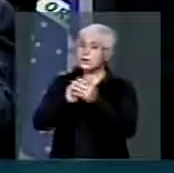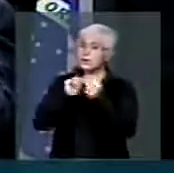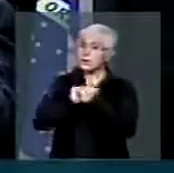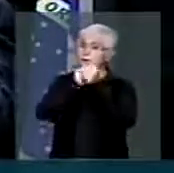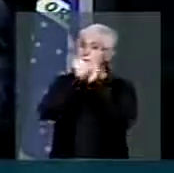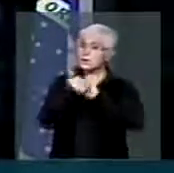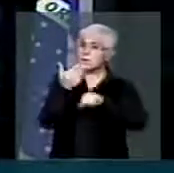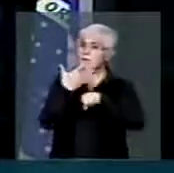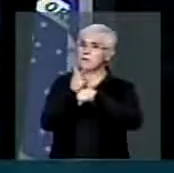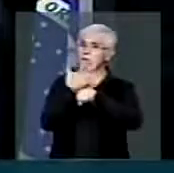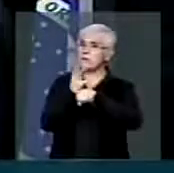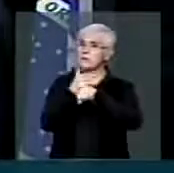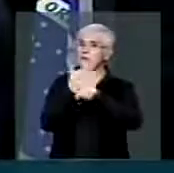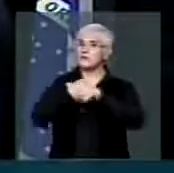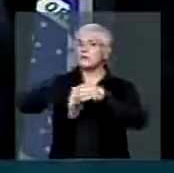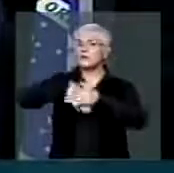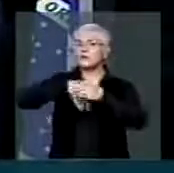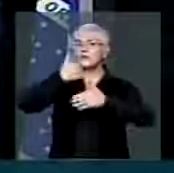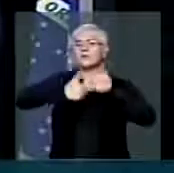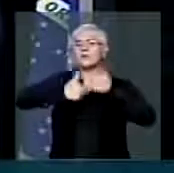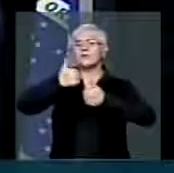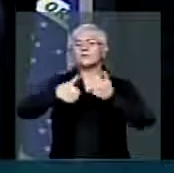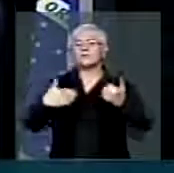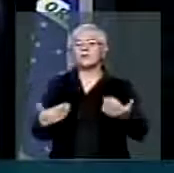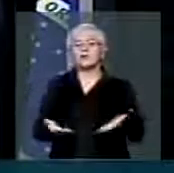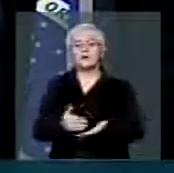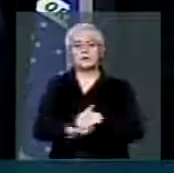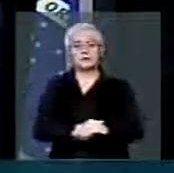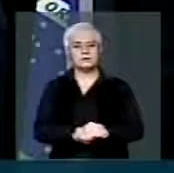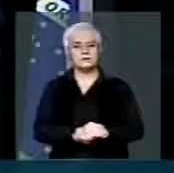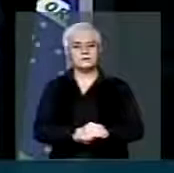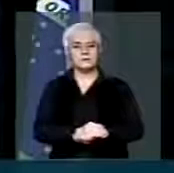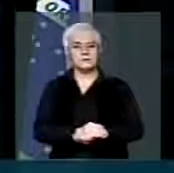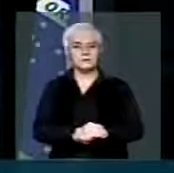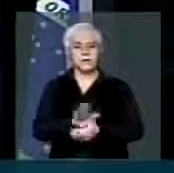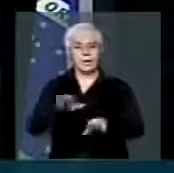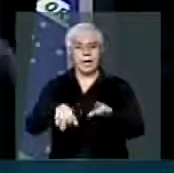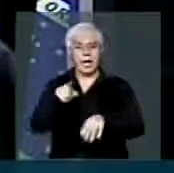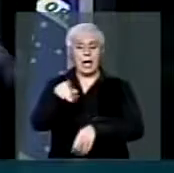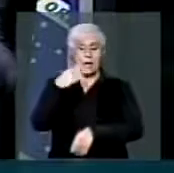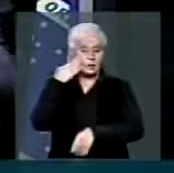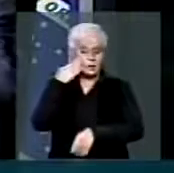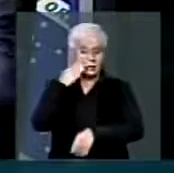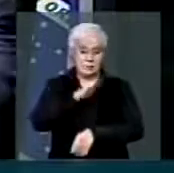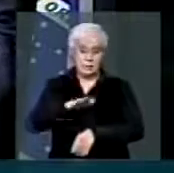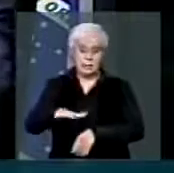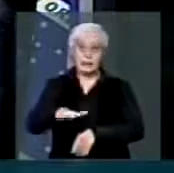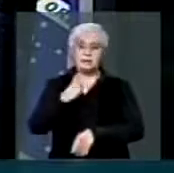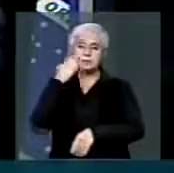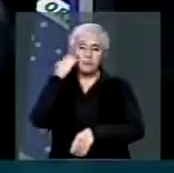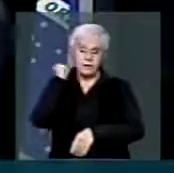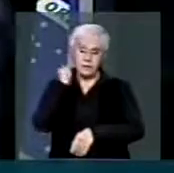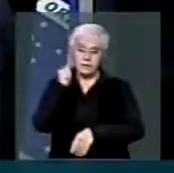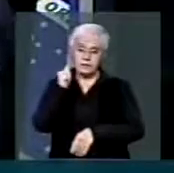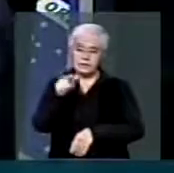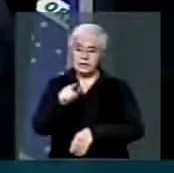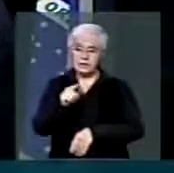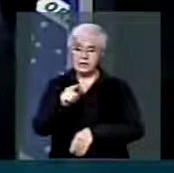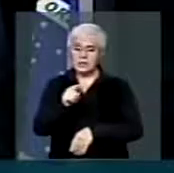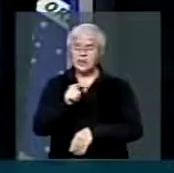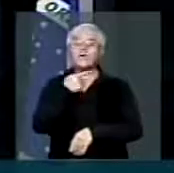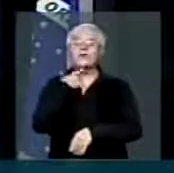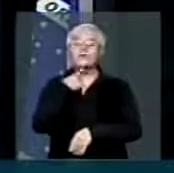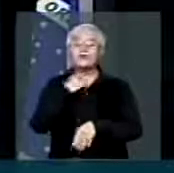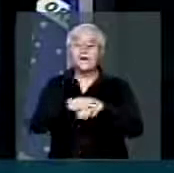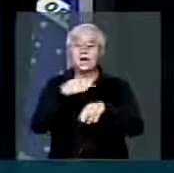futebol. Mesmo que ela saiba que a vocação dela não é jogar futebol, mas ela é obrigada nesse país,